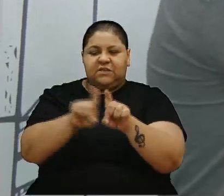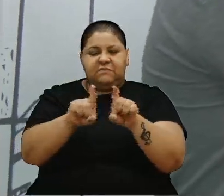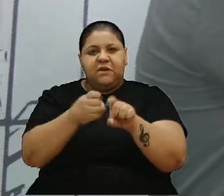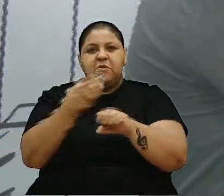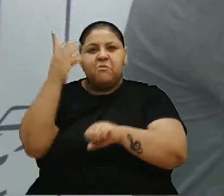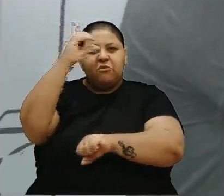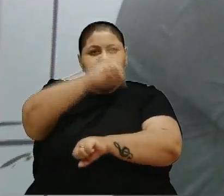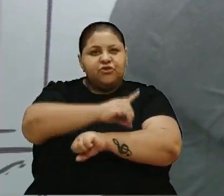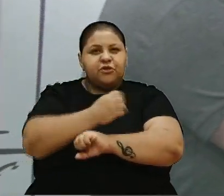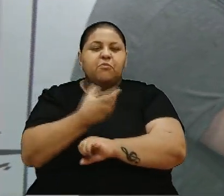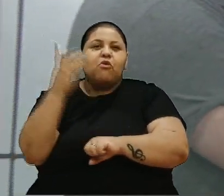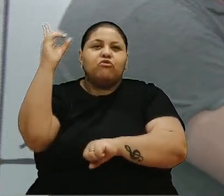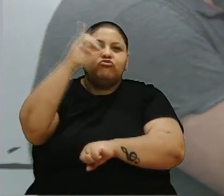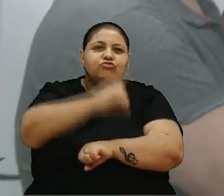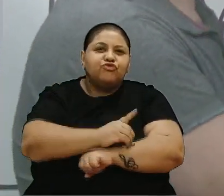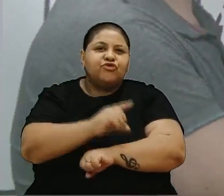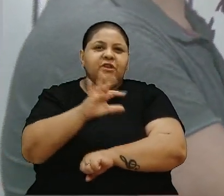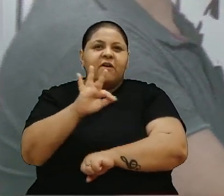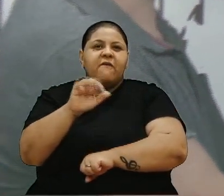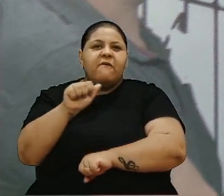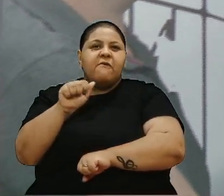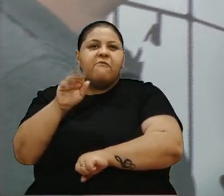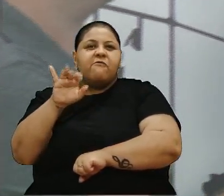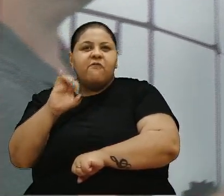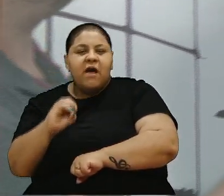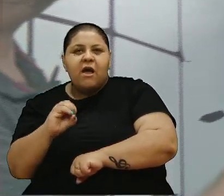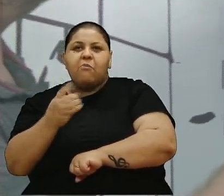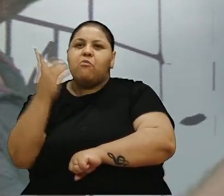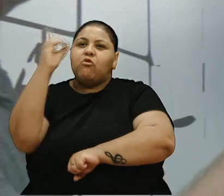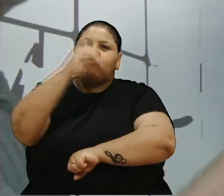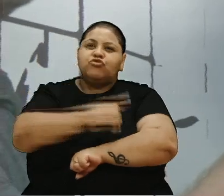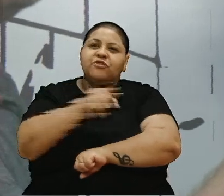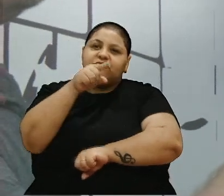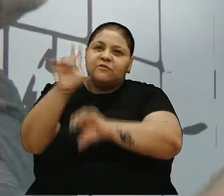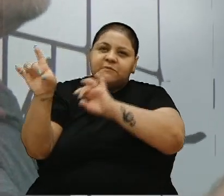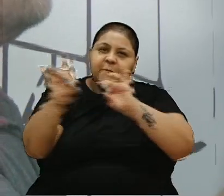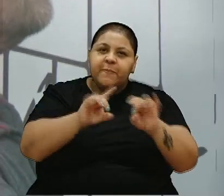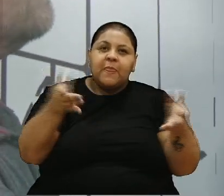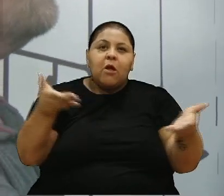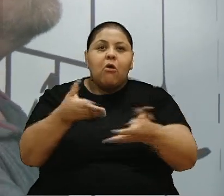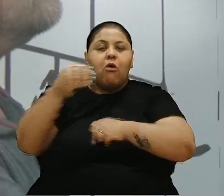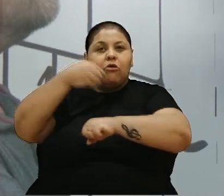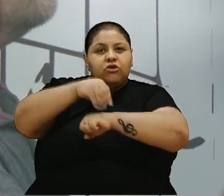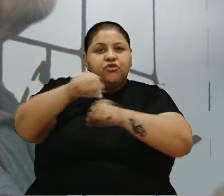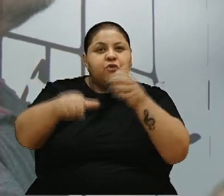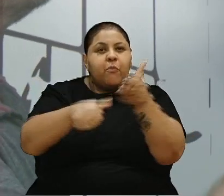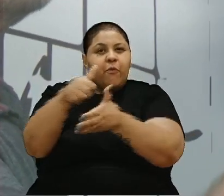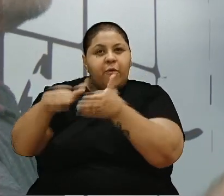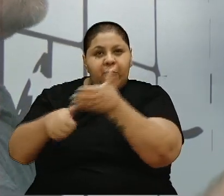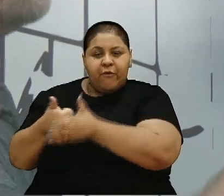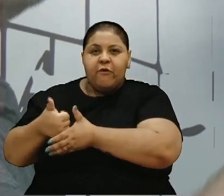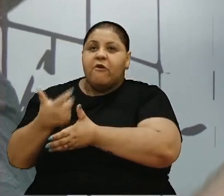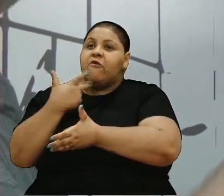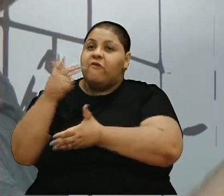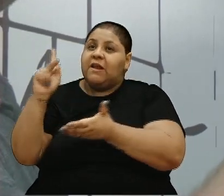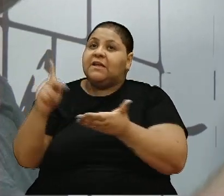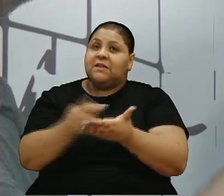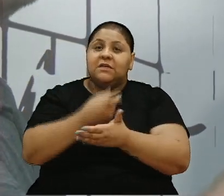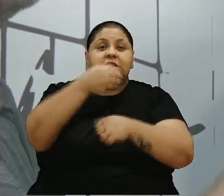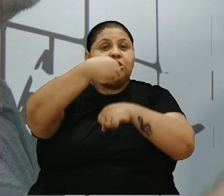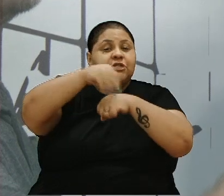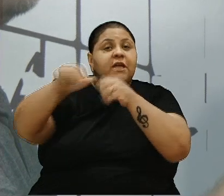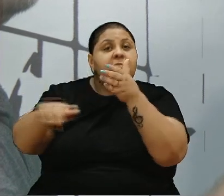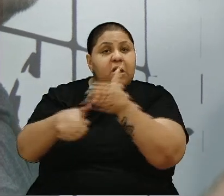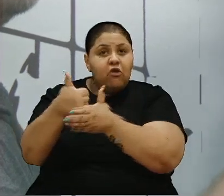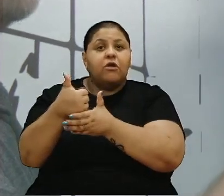Bom dia, Fábio. Bom dia a você que nos acompanha. Então, nós estamos aqui para sugerir melhorias. Apontei os erros e sugeri melhorias